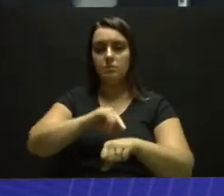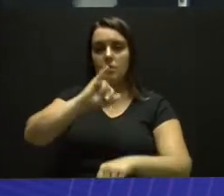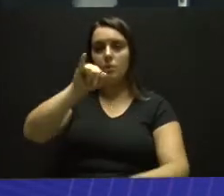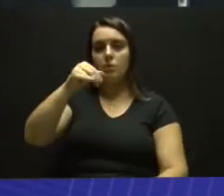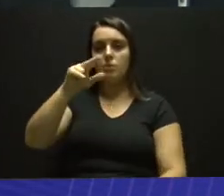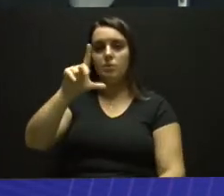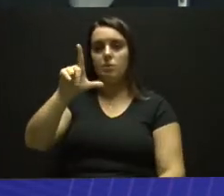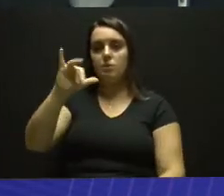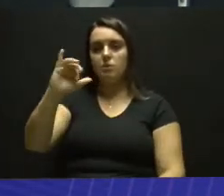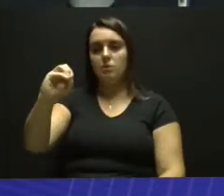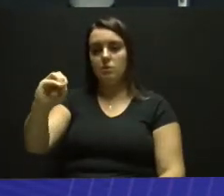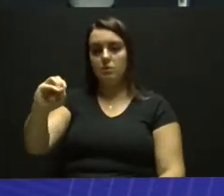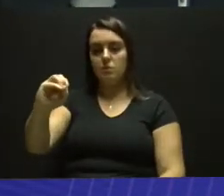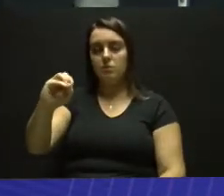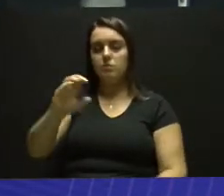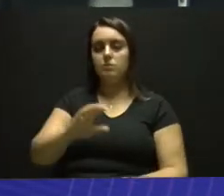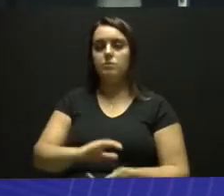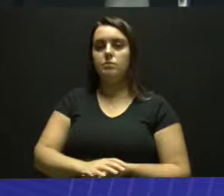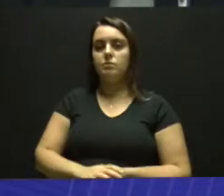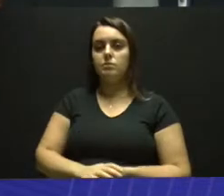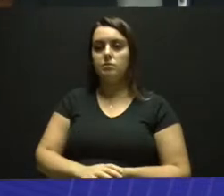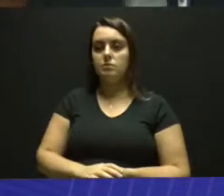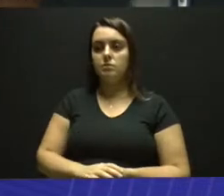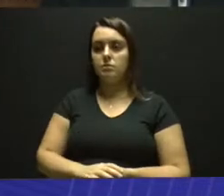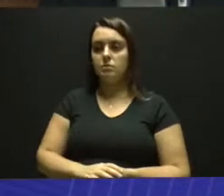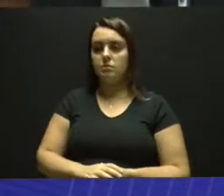evangelista santos júnior